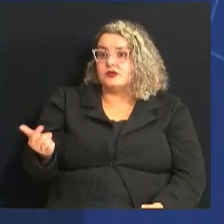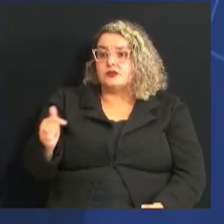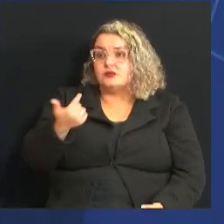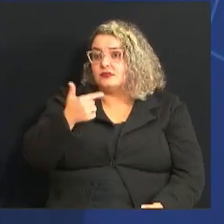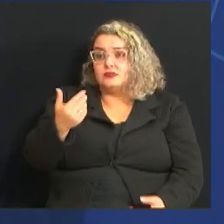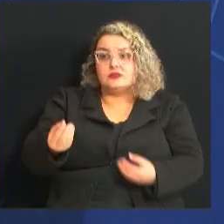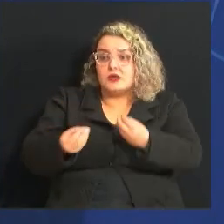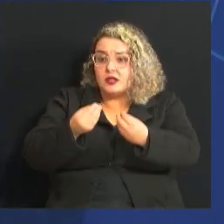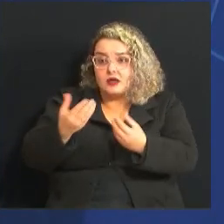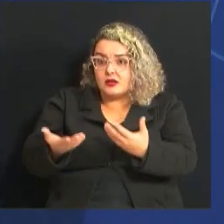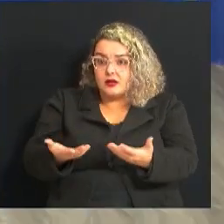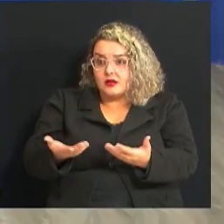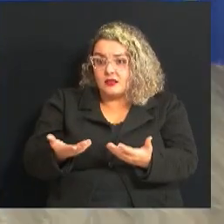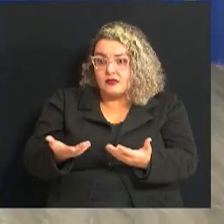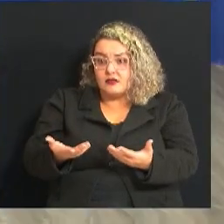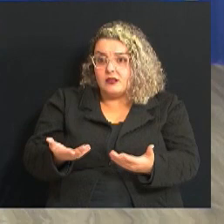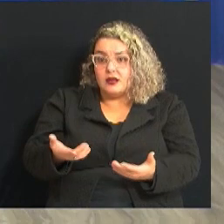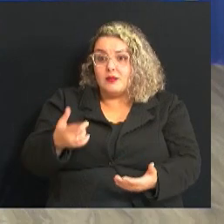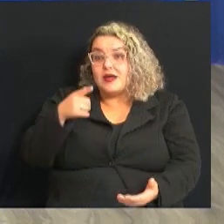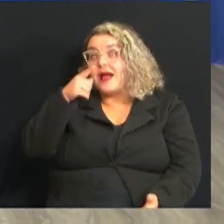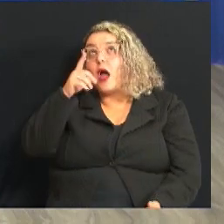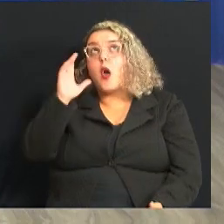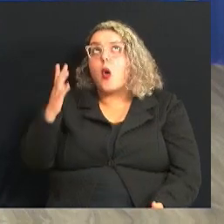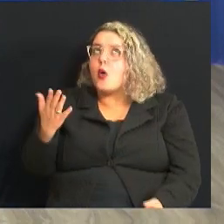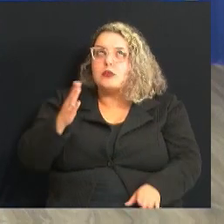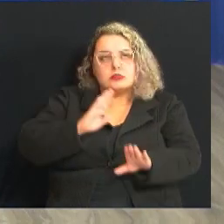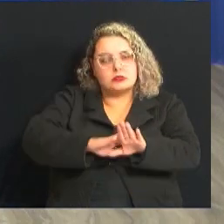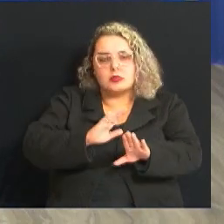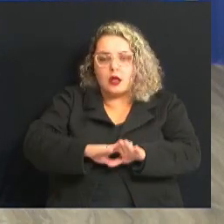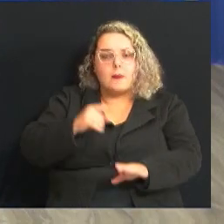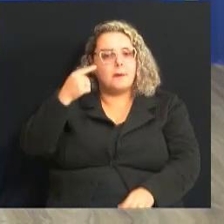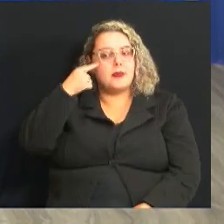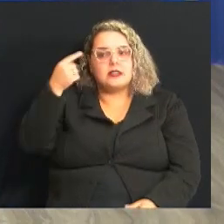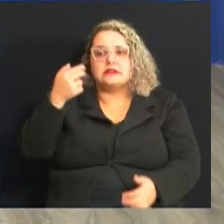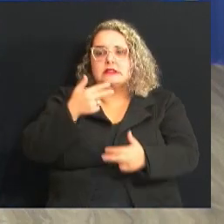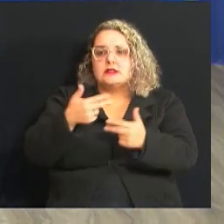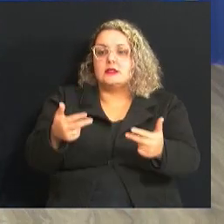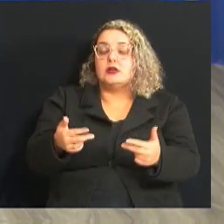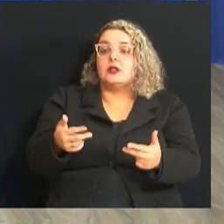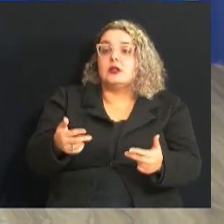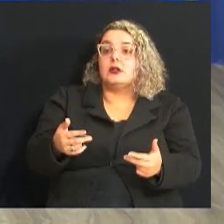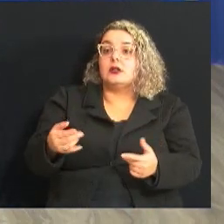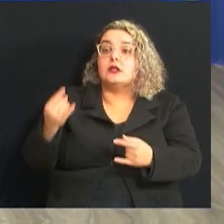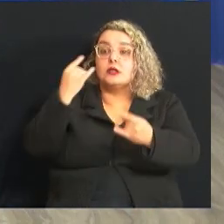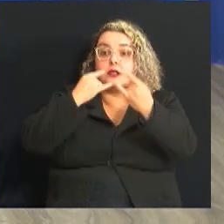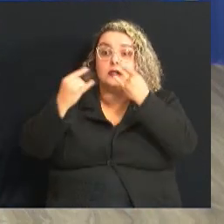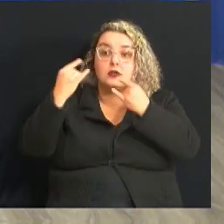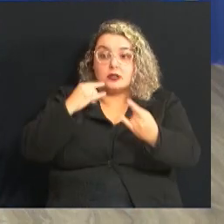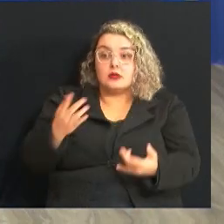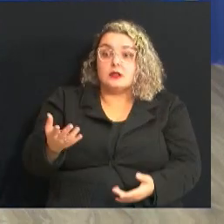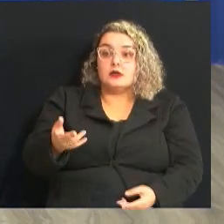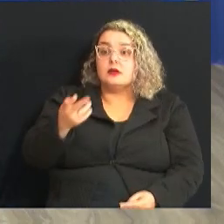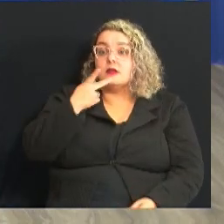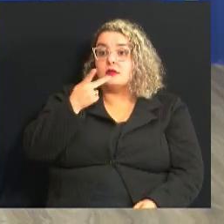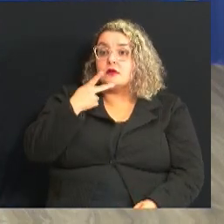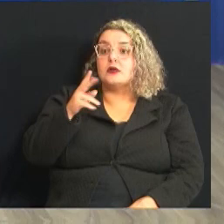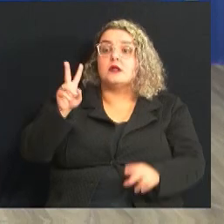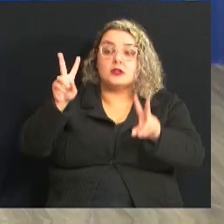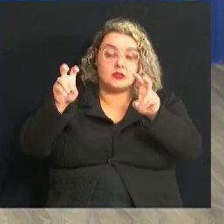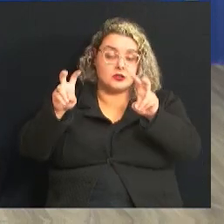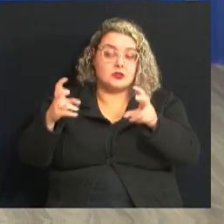dá mais. E é para ontem, a gente tem que pensar. E eu fiquei muito interessada, né, em falar sobre essa questão